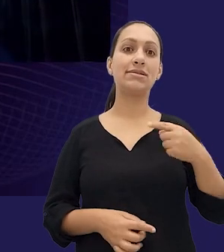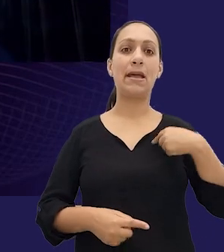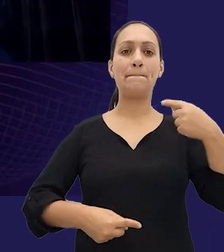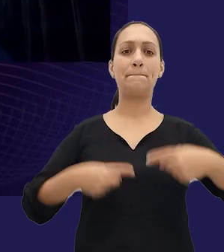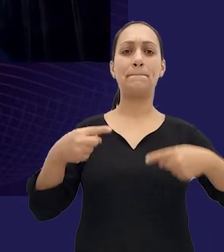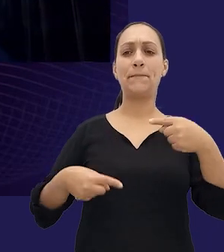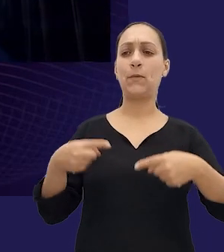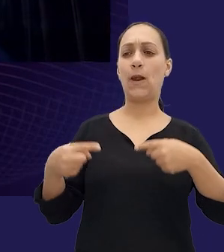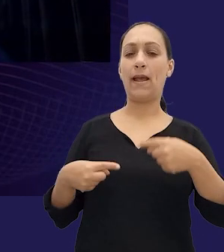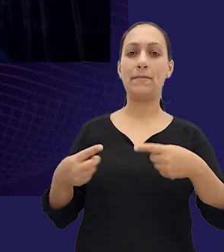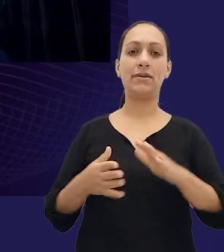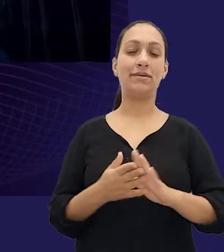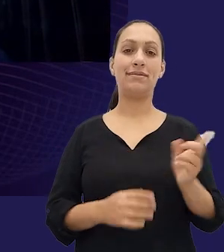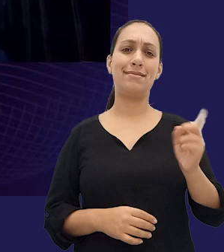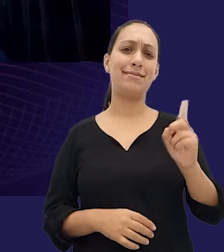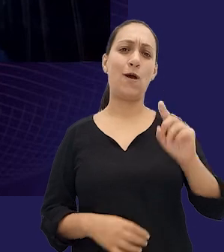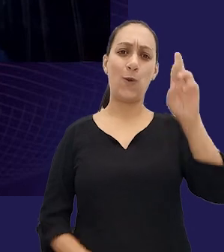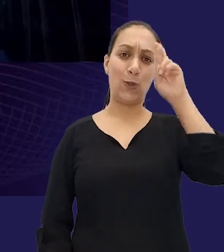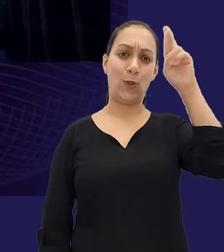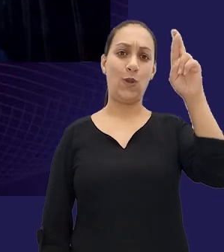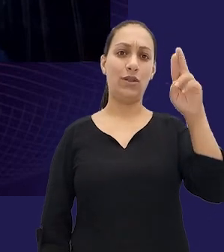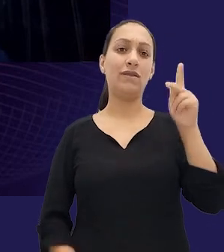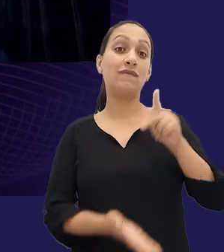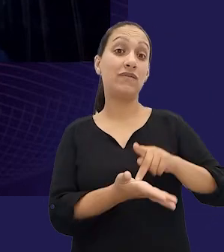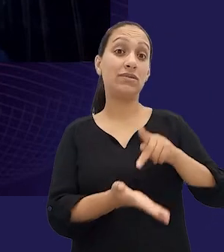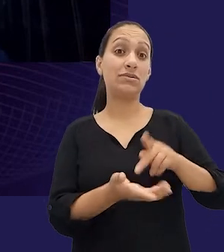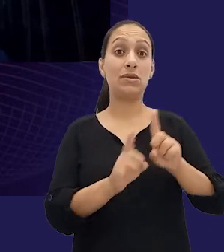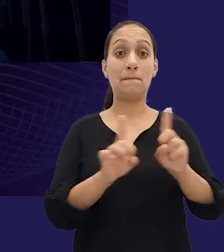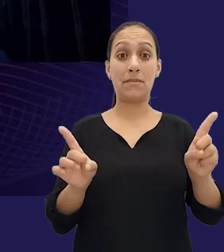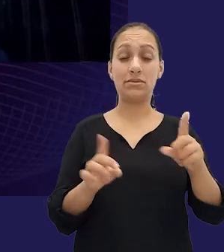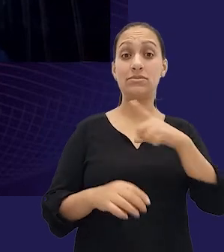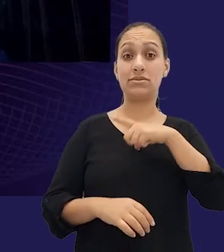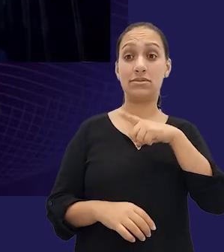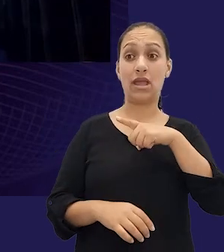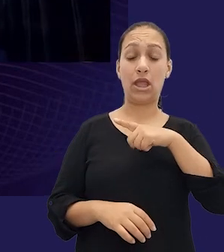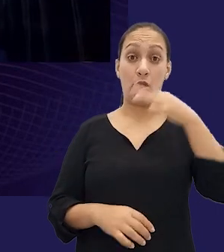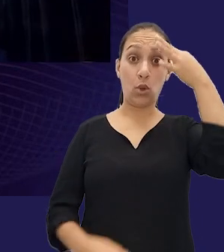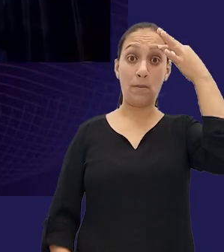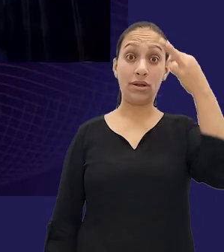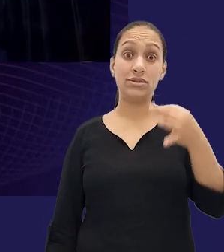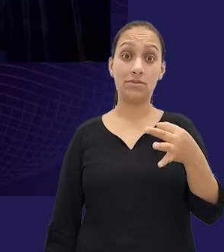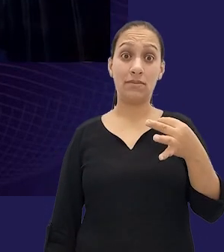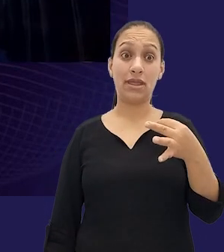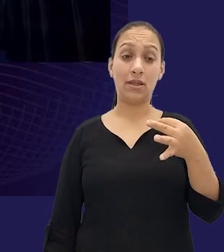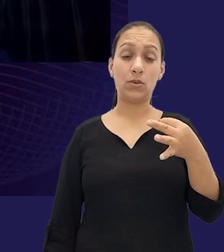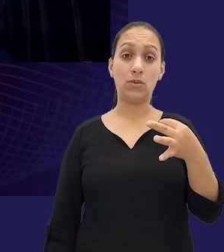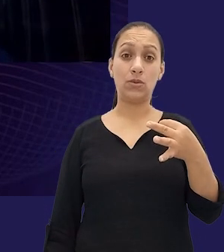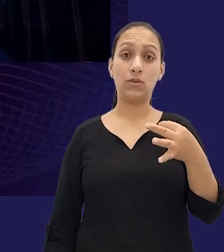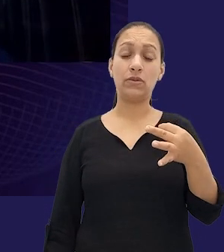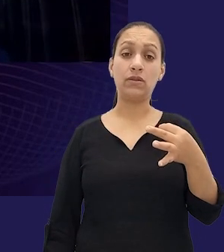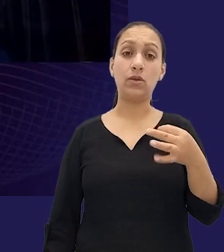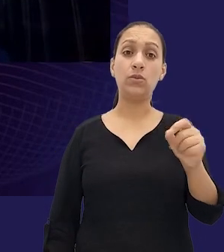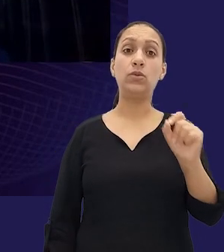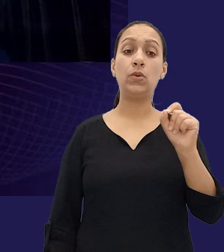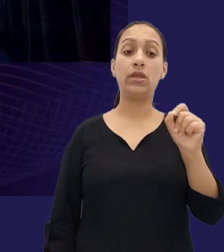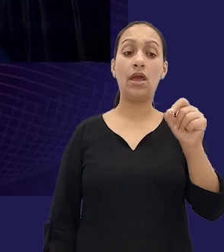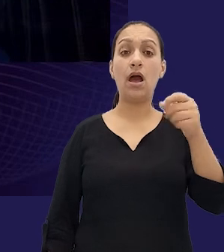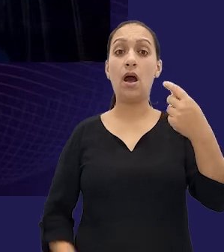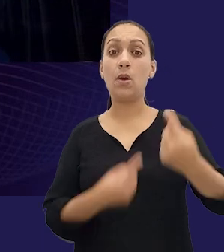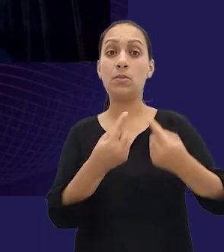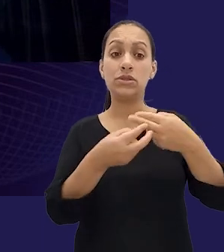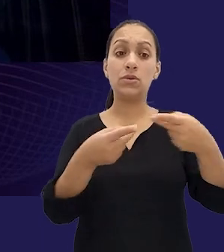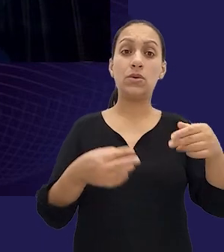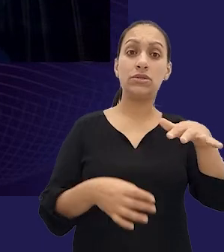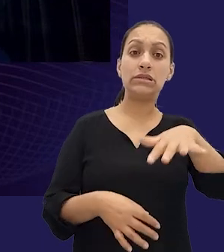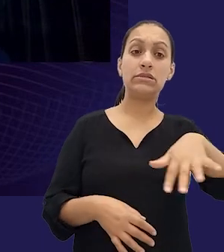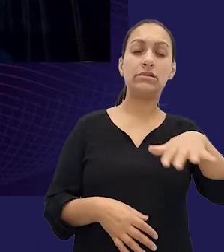acha que é tal coisa. A gente não é dono da verdade, né? Mas a gente tem determinados entendimentos ali que tá vendo que algumas coisas estão andando para uns